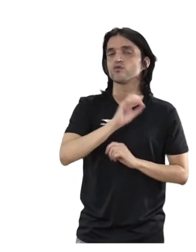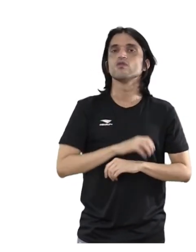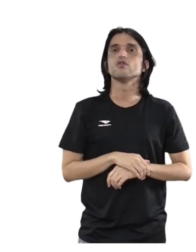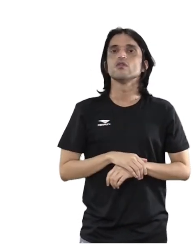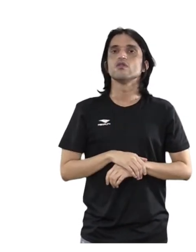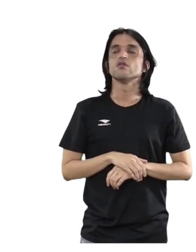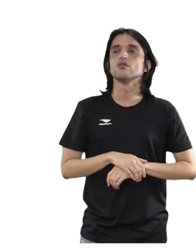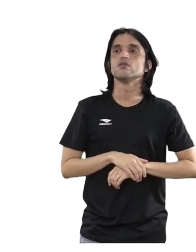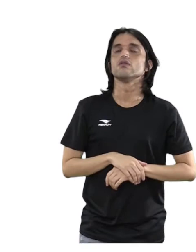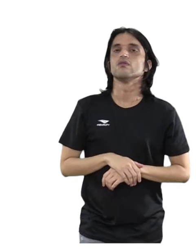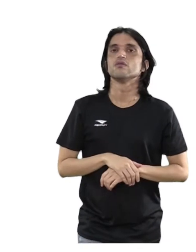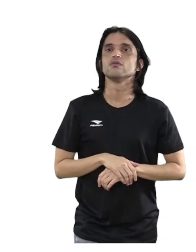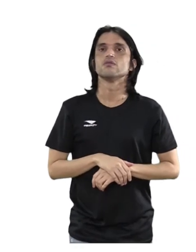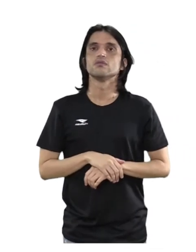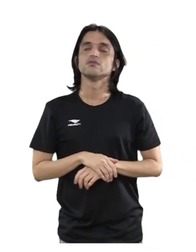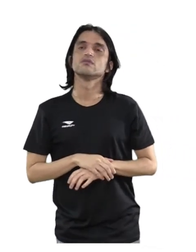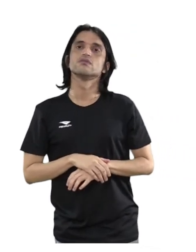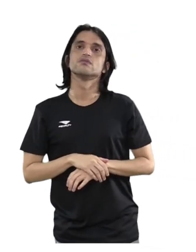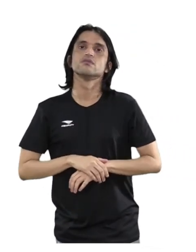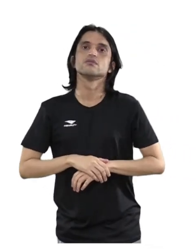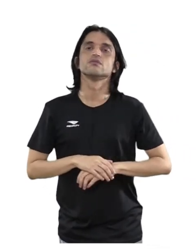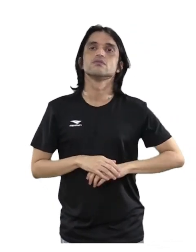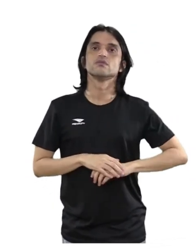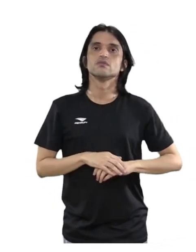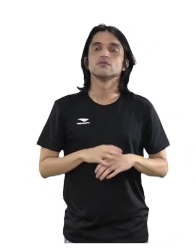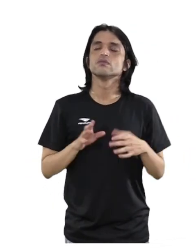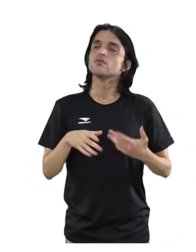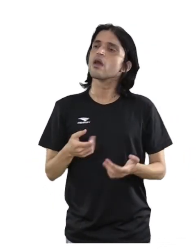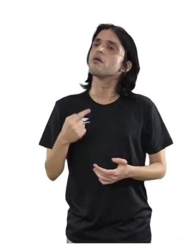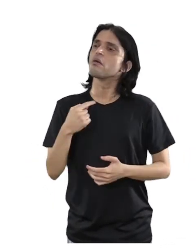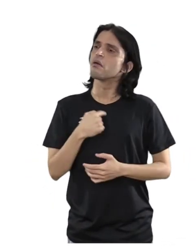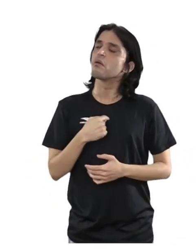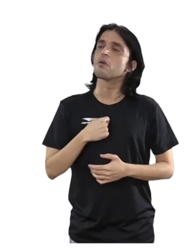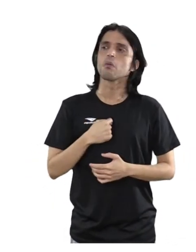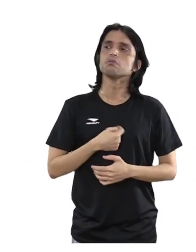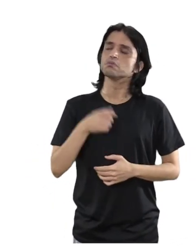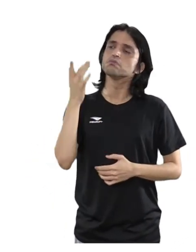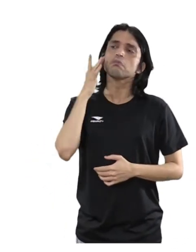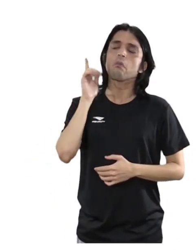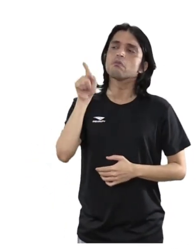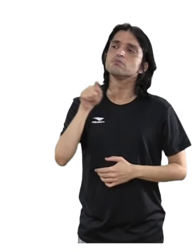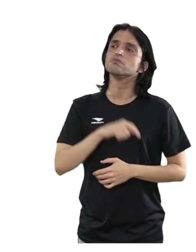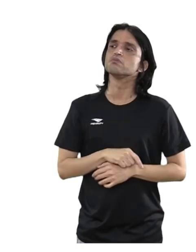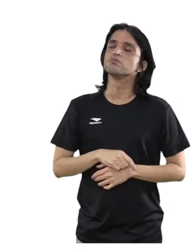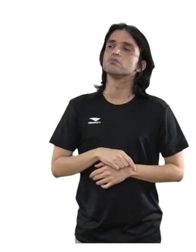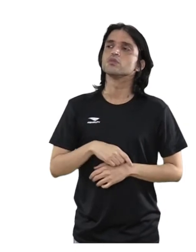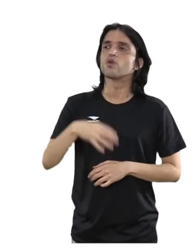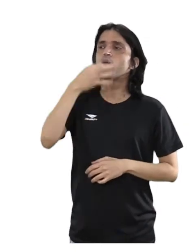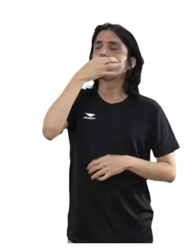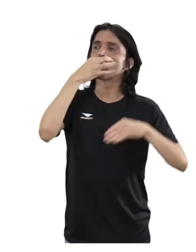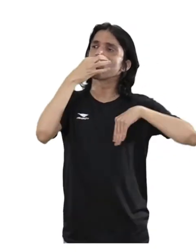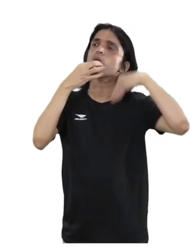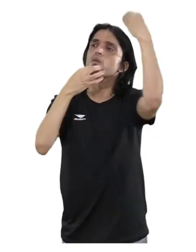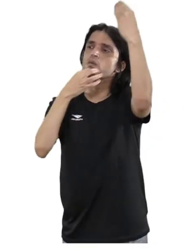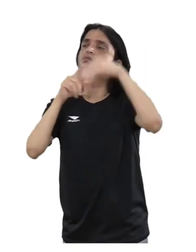vimos do sujeito. Considerei o juiz da partida honesto. Então, aí observem. Eu considerei